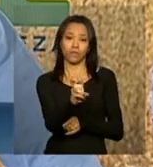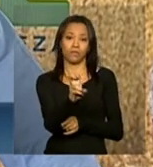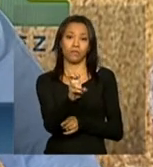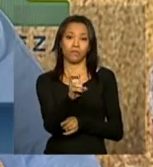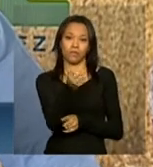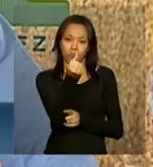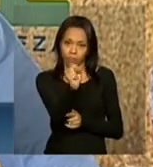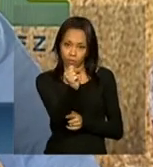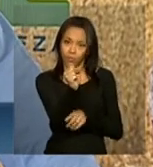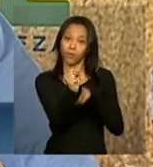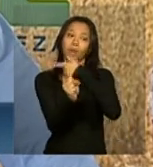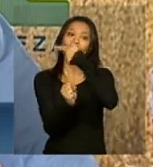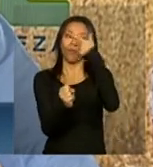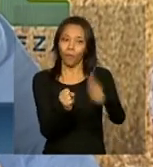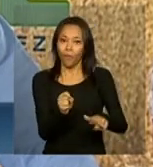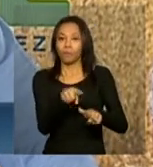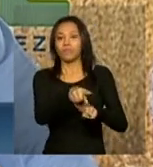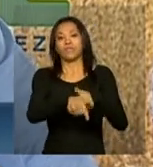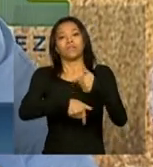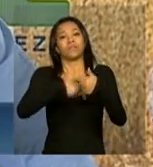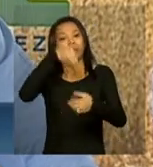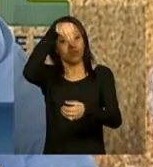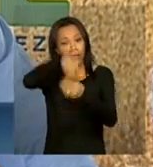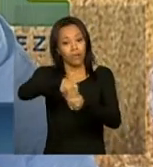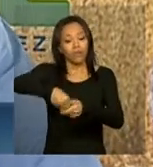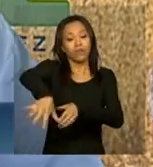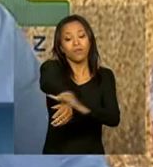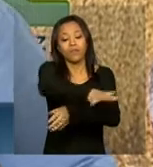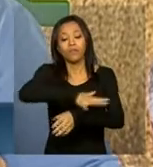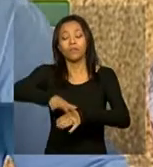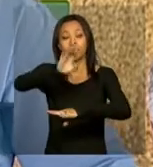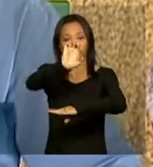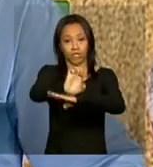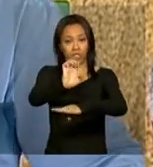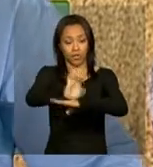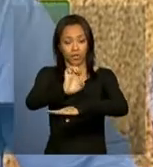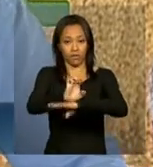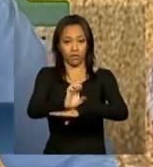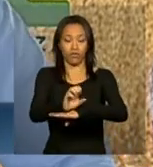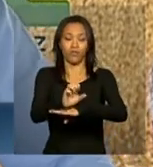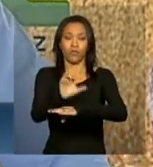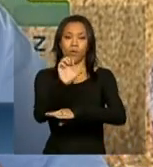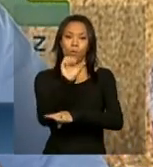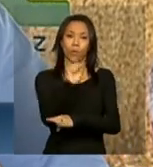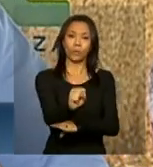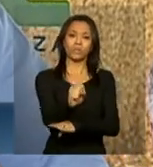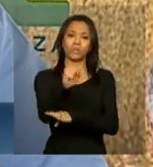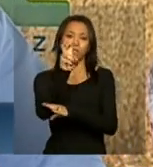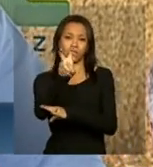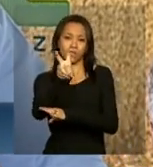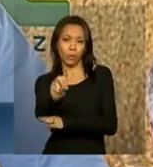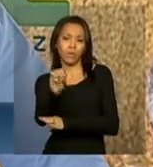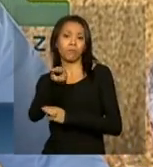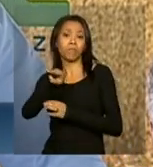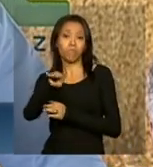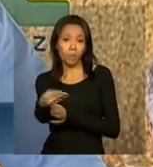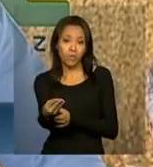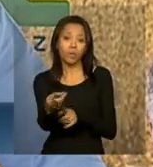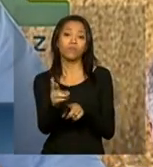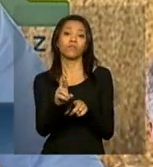logística, um investimento dentro do estado de Mato Grosso de 850 milhões de